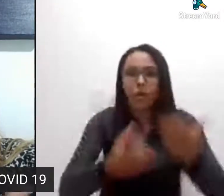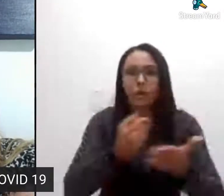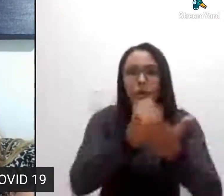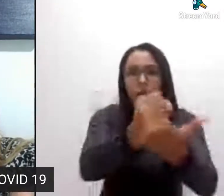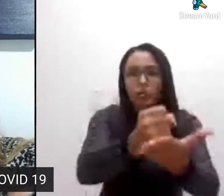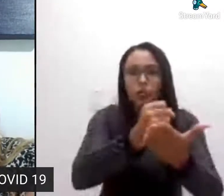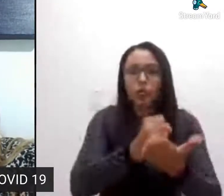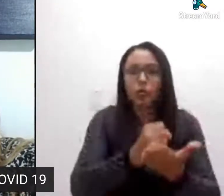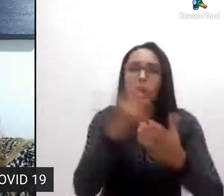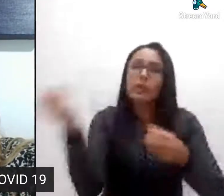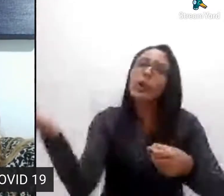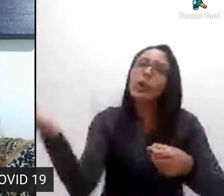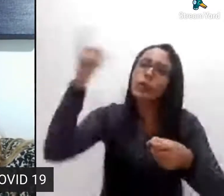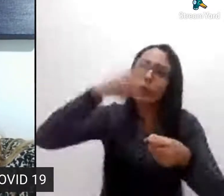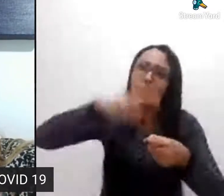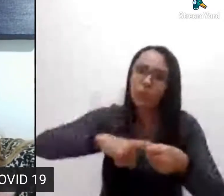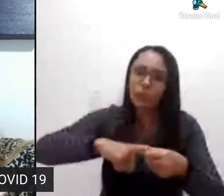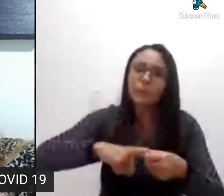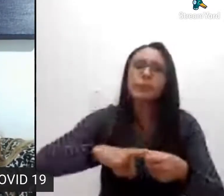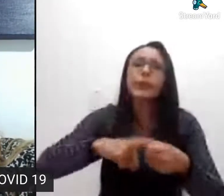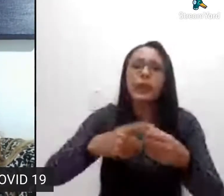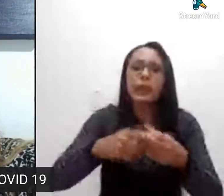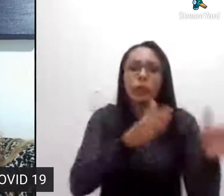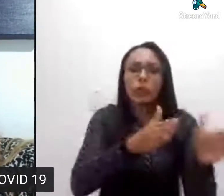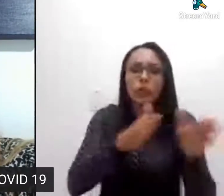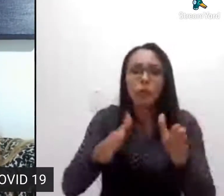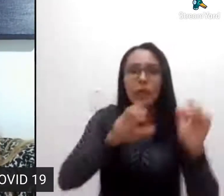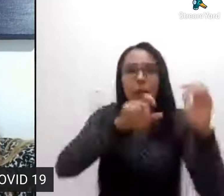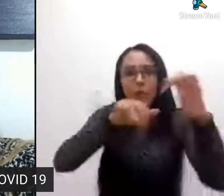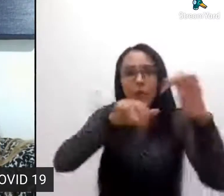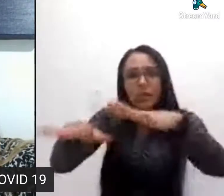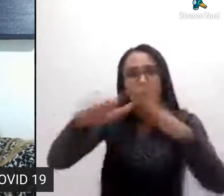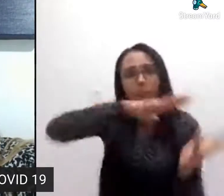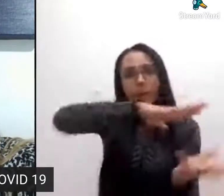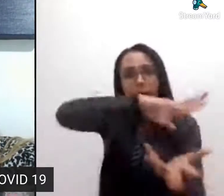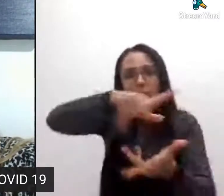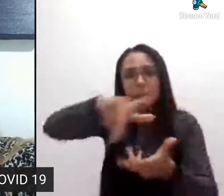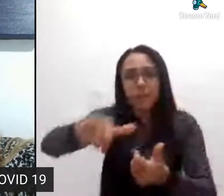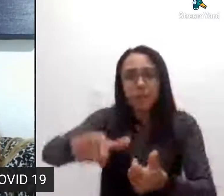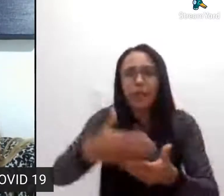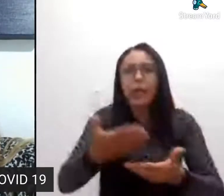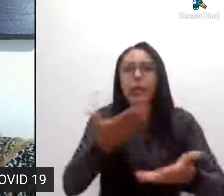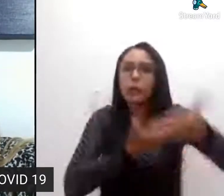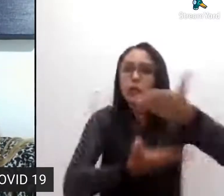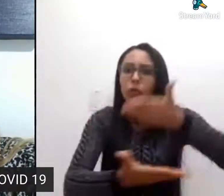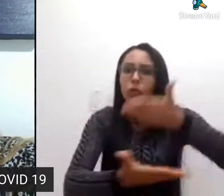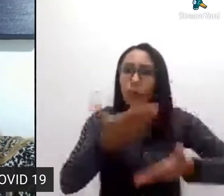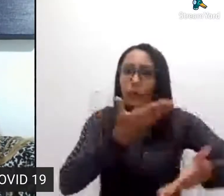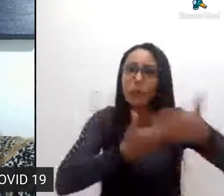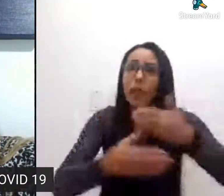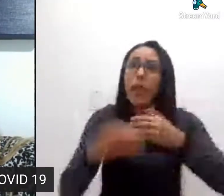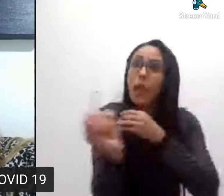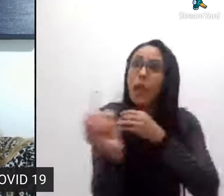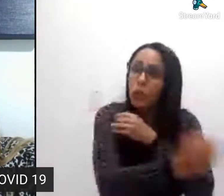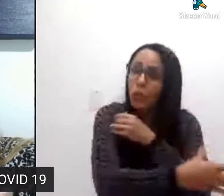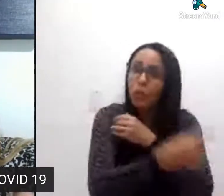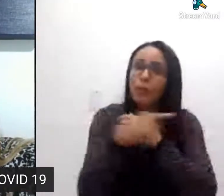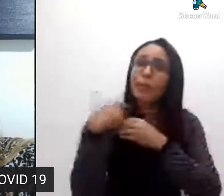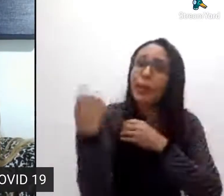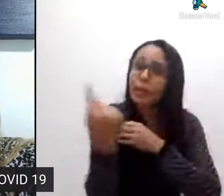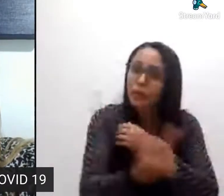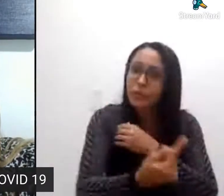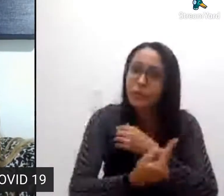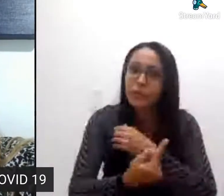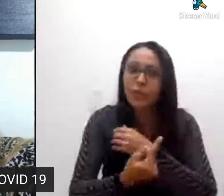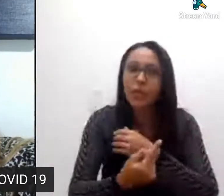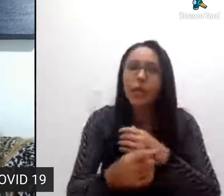esse momento de pandemia, esse momento de conviver com essa situação é algo novo para todos. E nada melhor do que